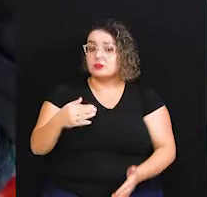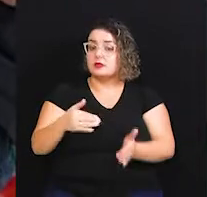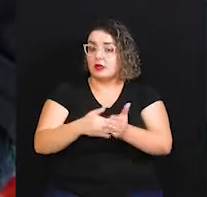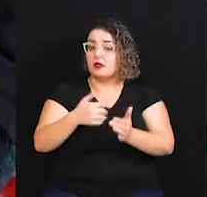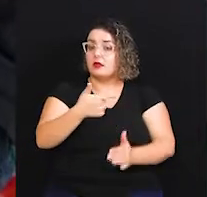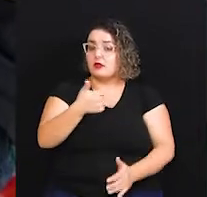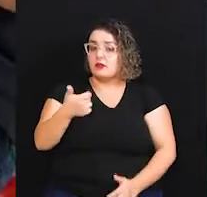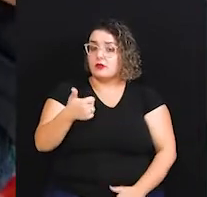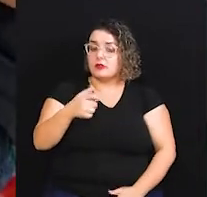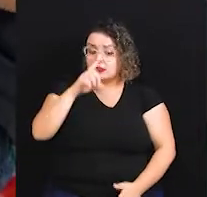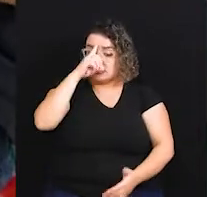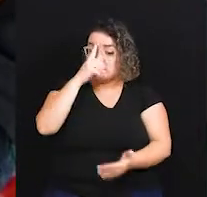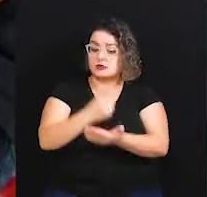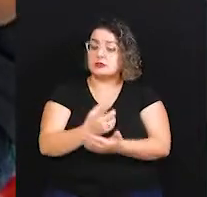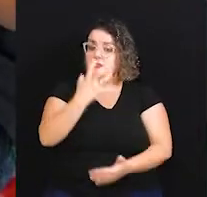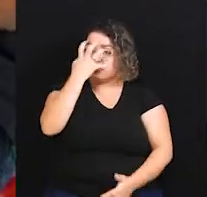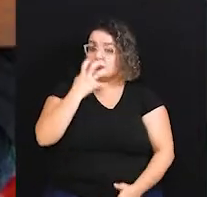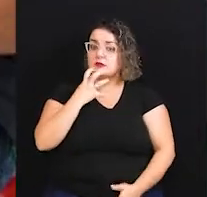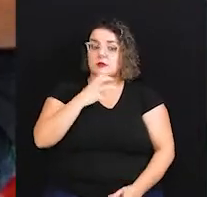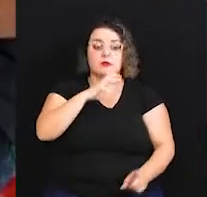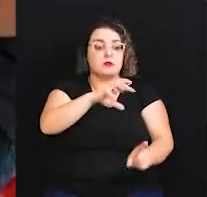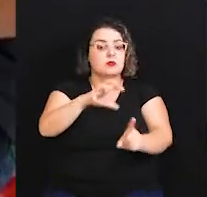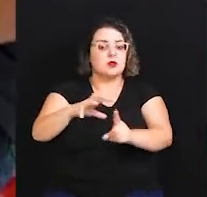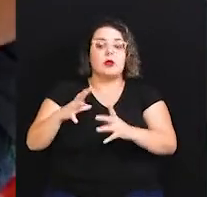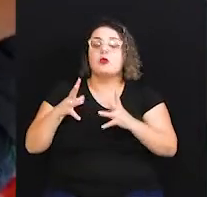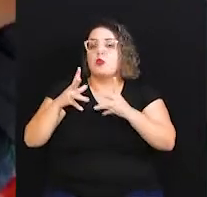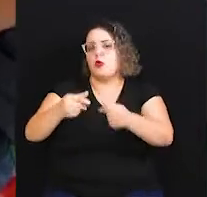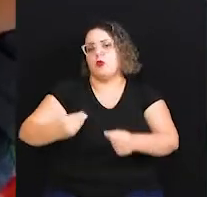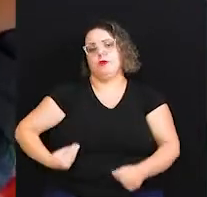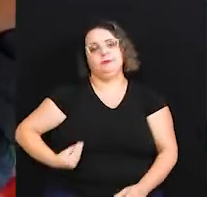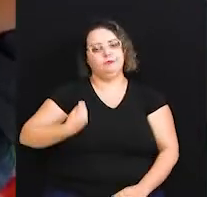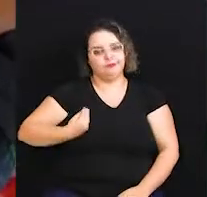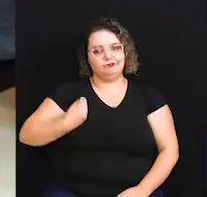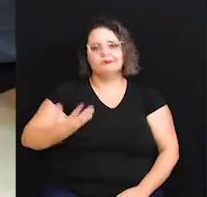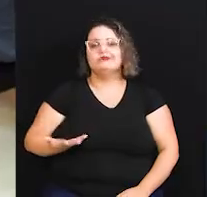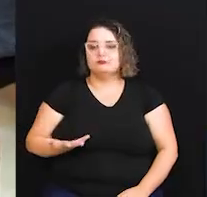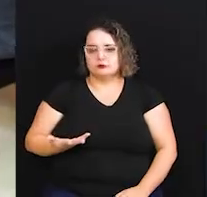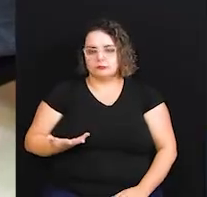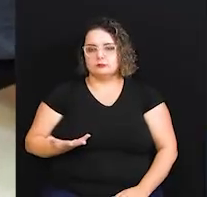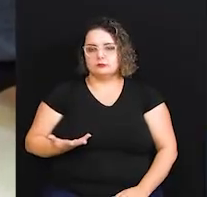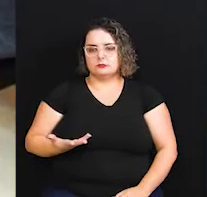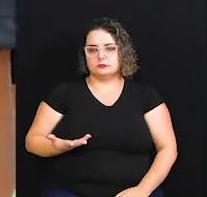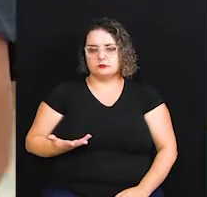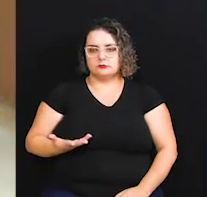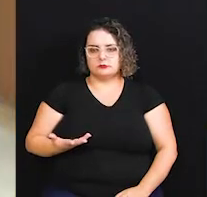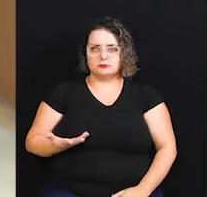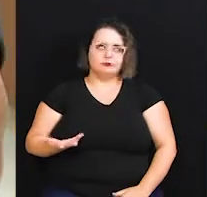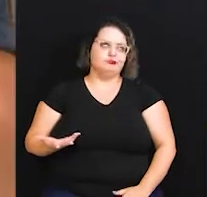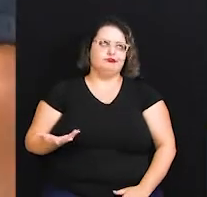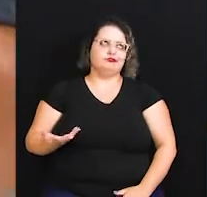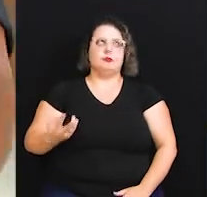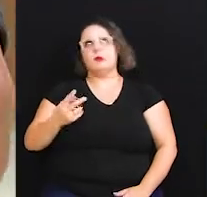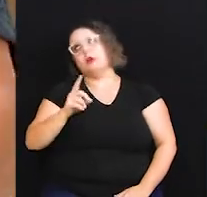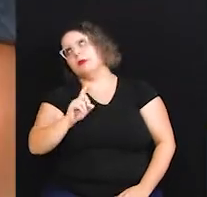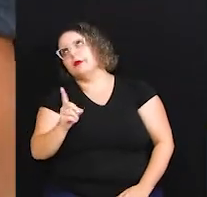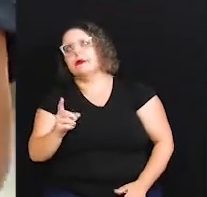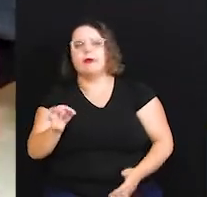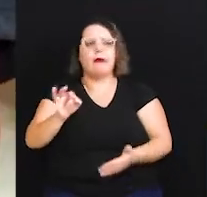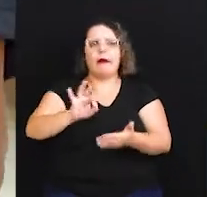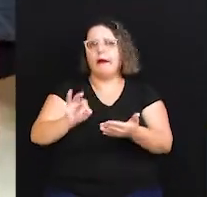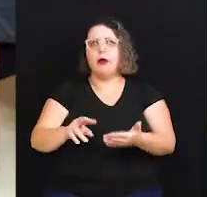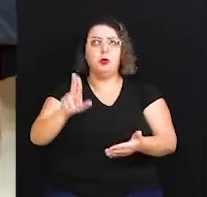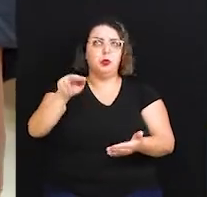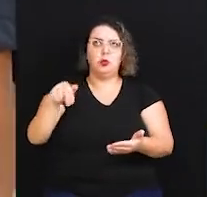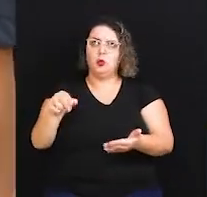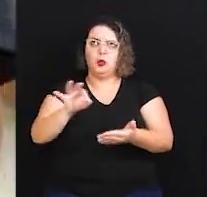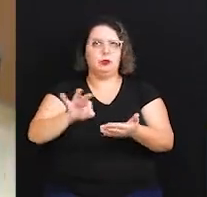as decisões mais sérias que vai influenciar todo o resto. Tá? Vai influenciar, não que você não possa corrigir, não que